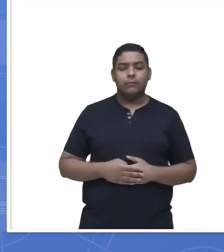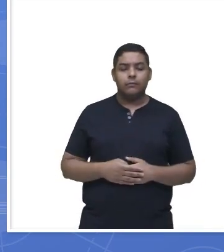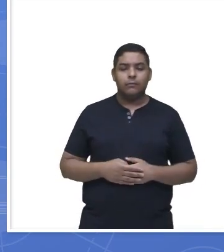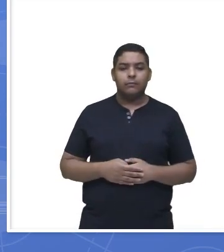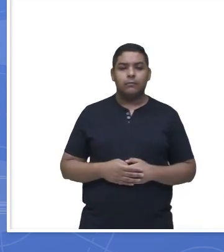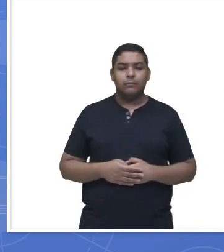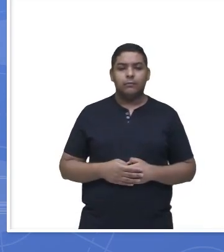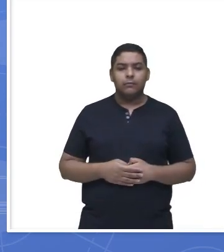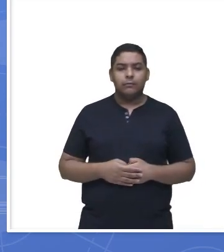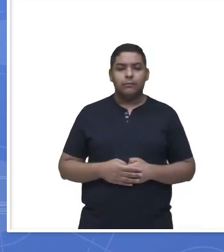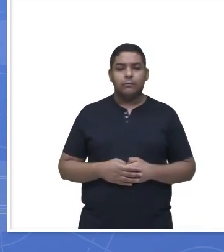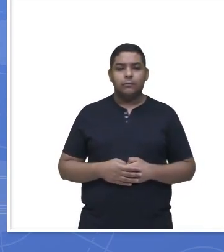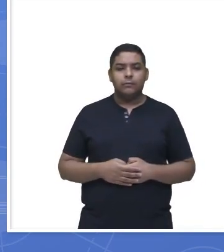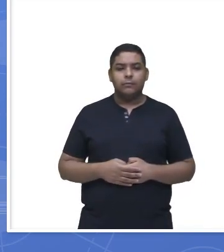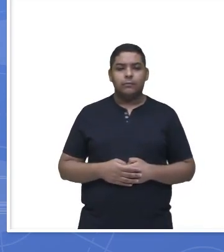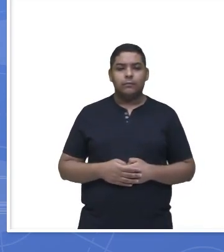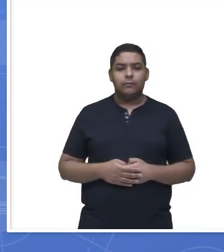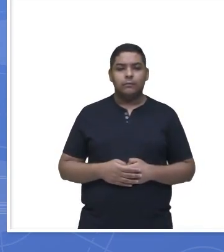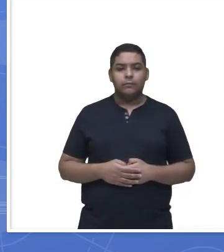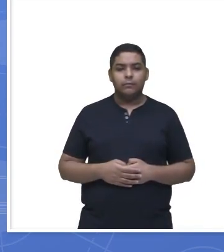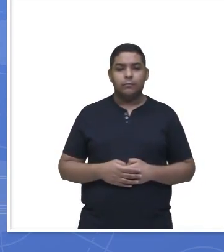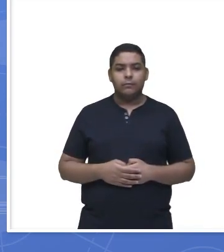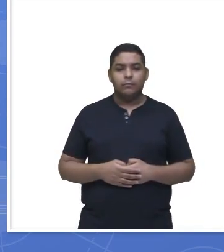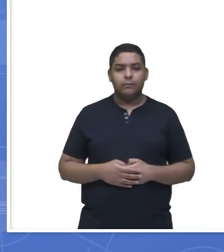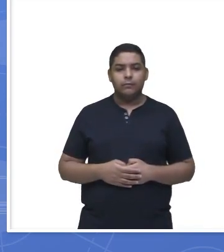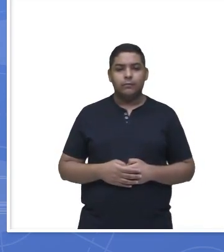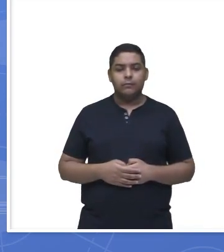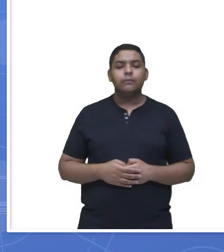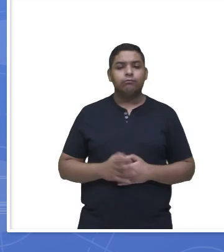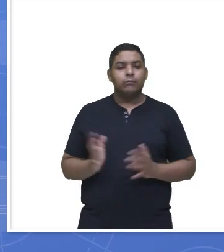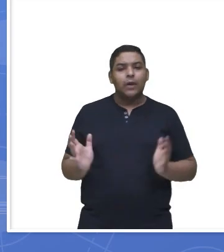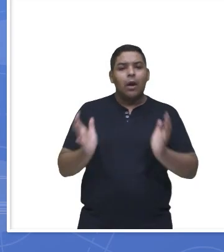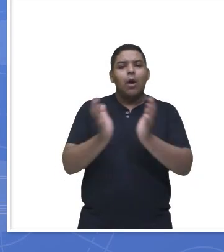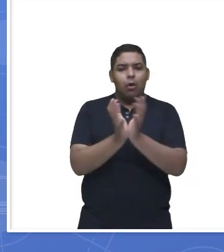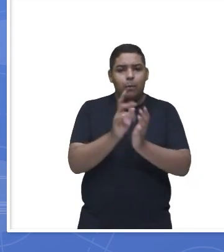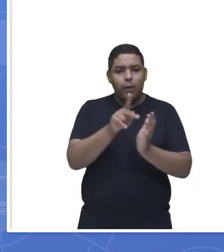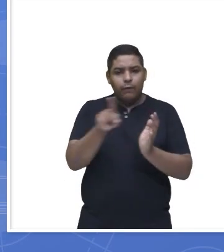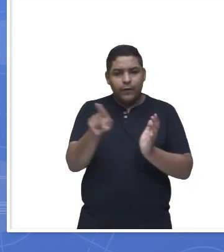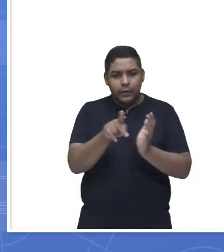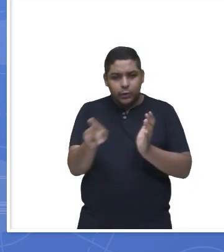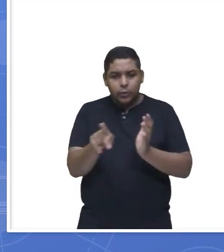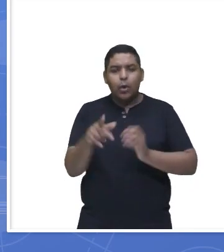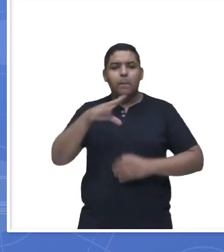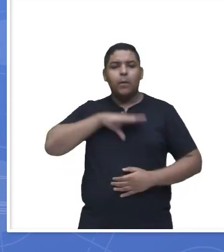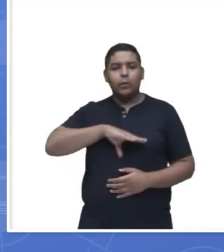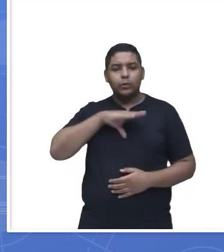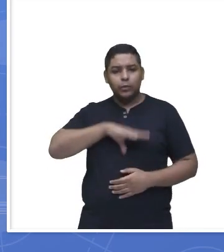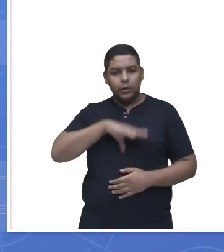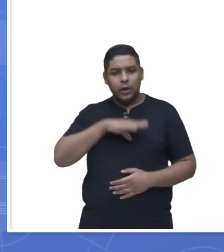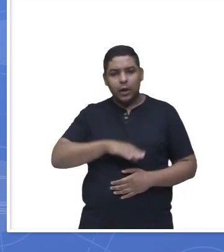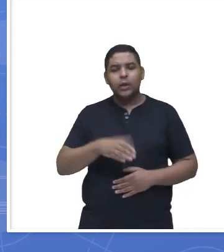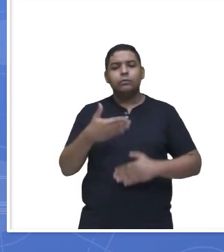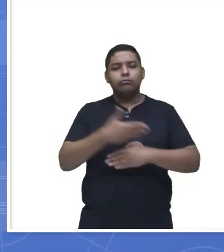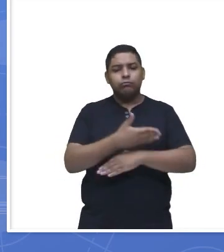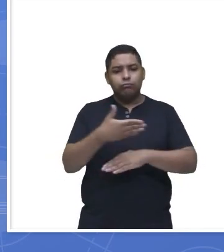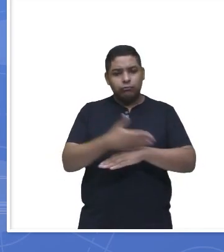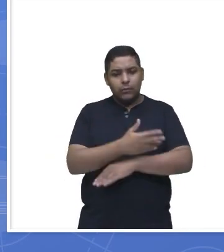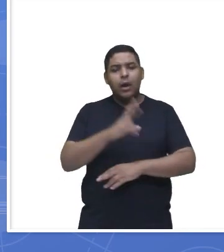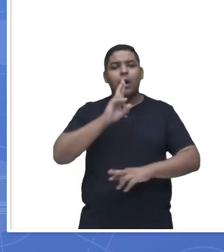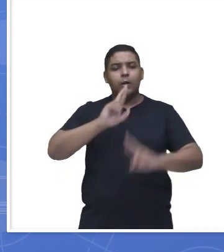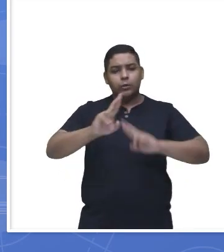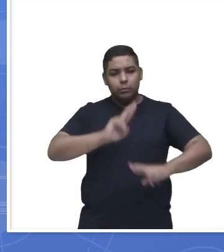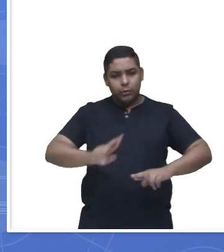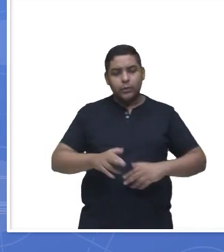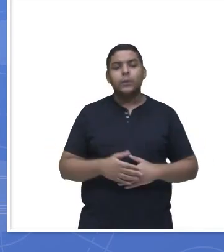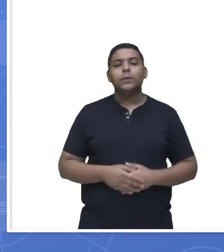D. Quem mais aqui também? Nossa equipe de língua portuguesa participando também. Aí, interessante aí, todos aí presentes no chat.